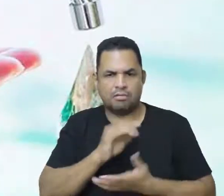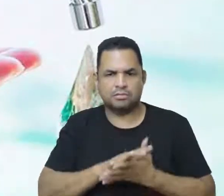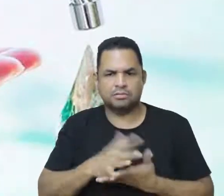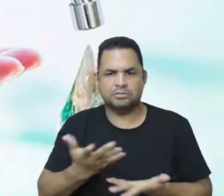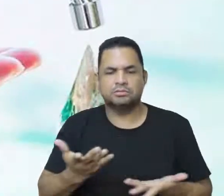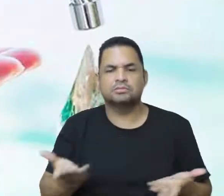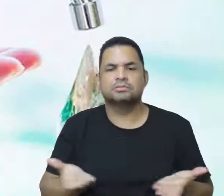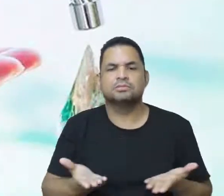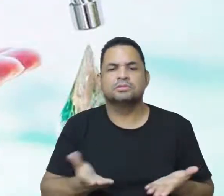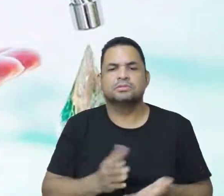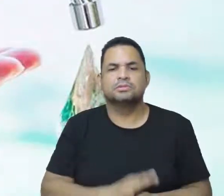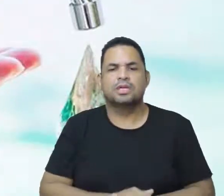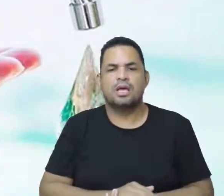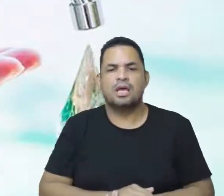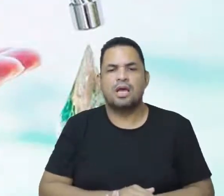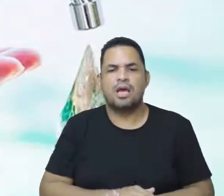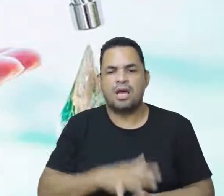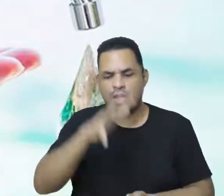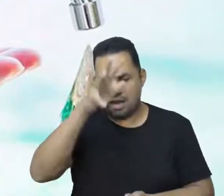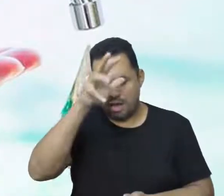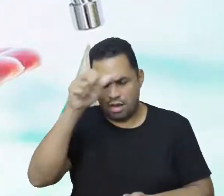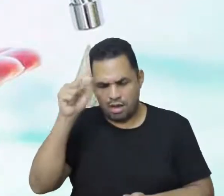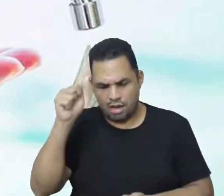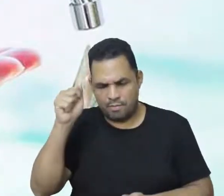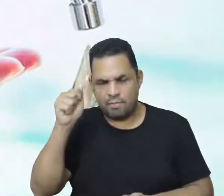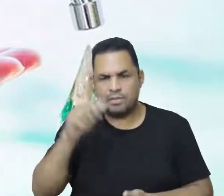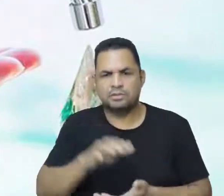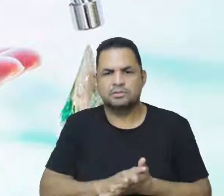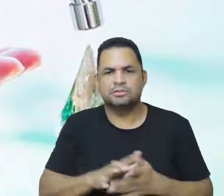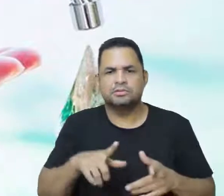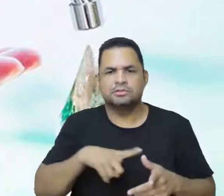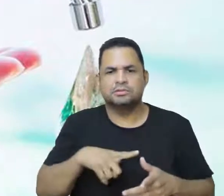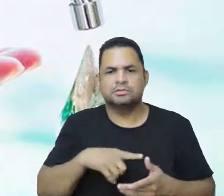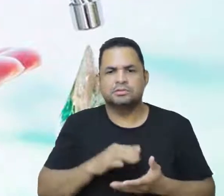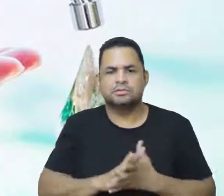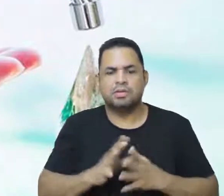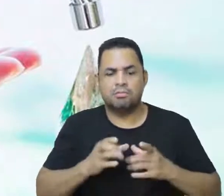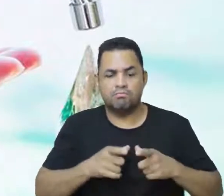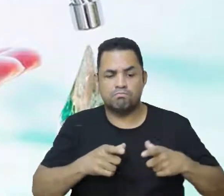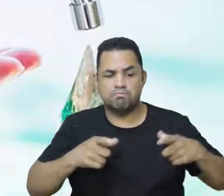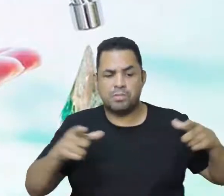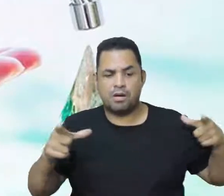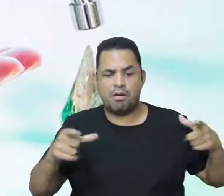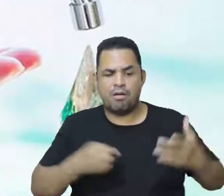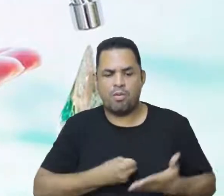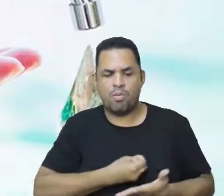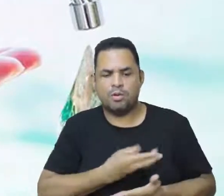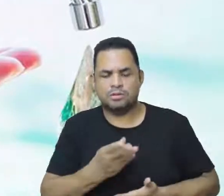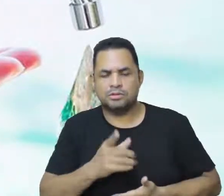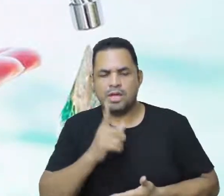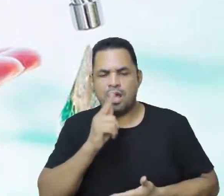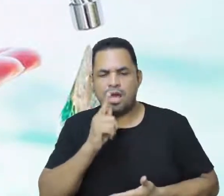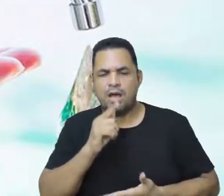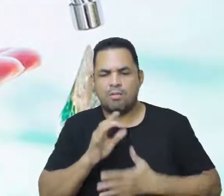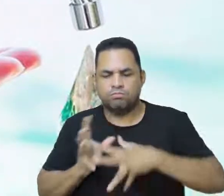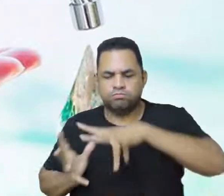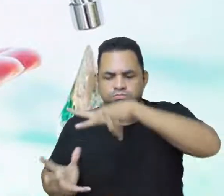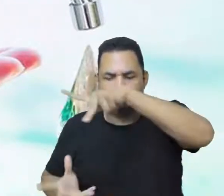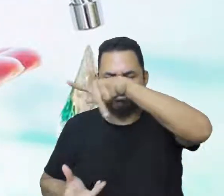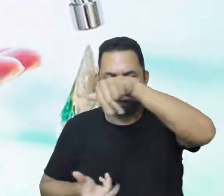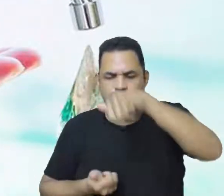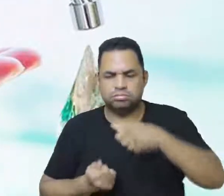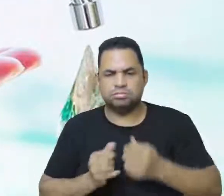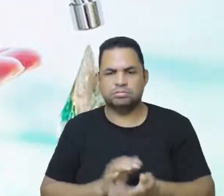Amazônia. Nós temos a maior bacia hidrográfica do planeta, tá? Nós iremos ver um